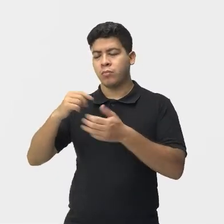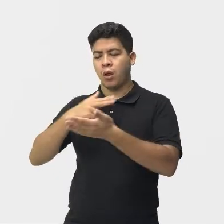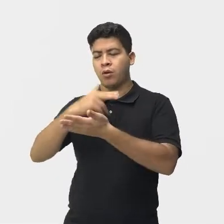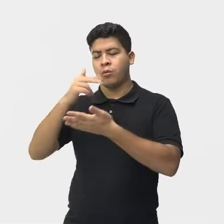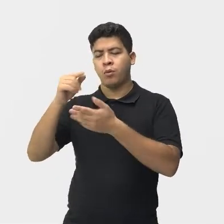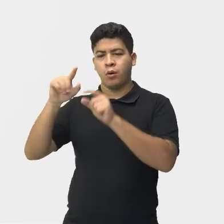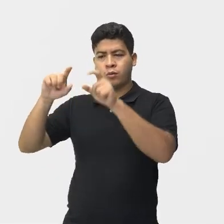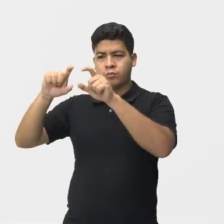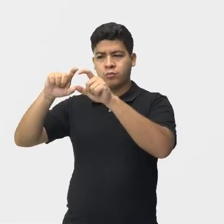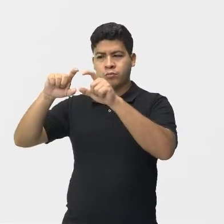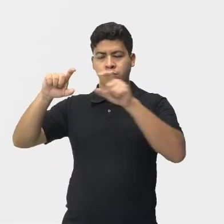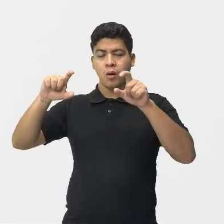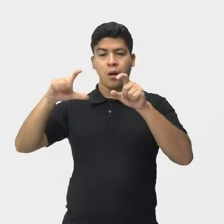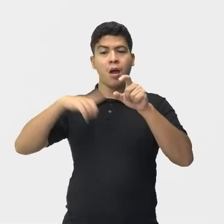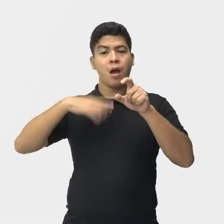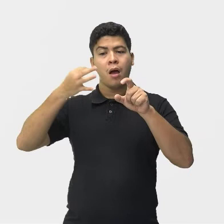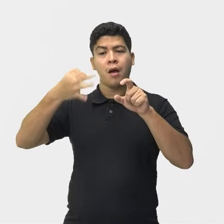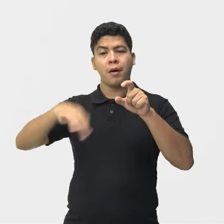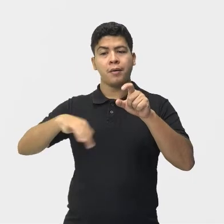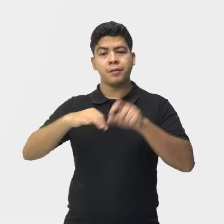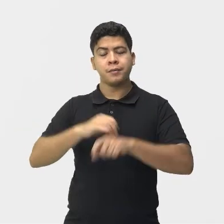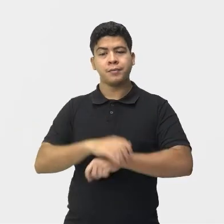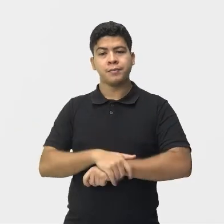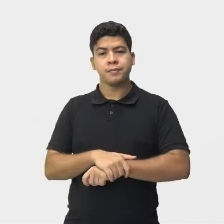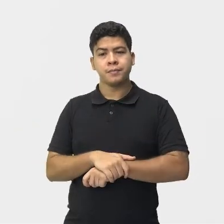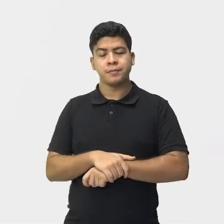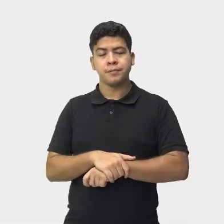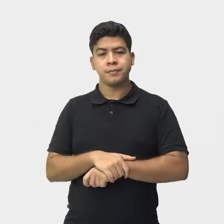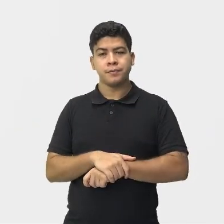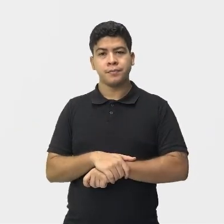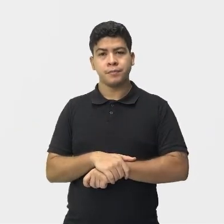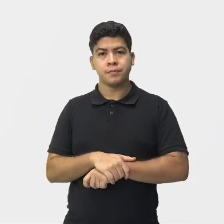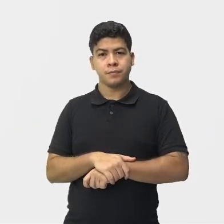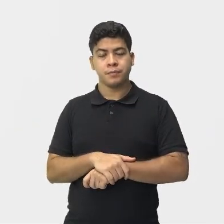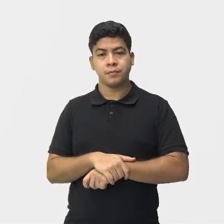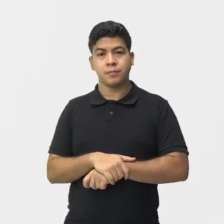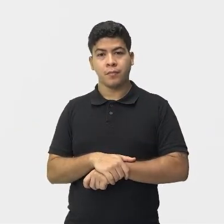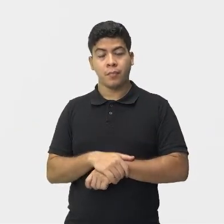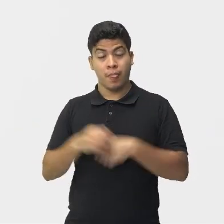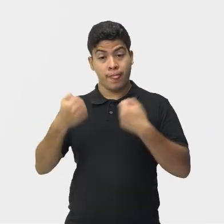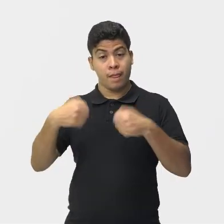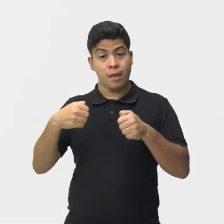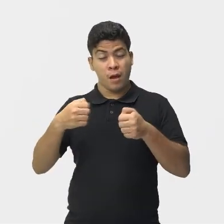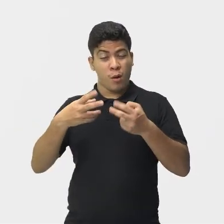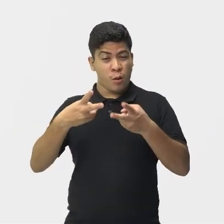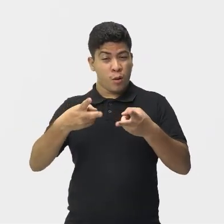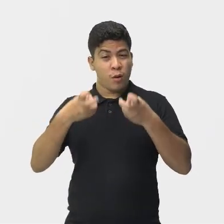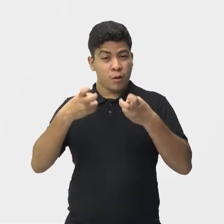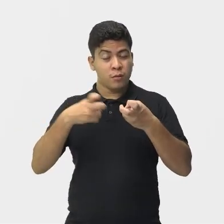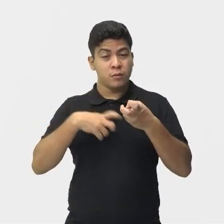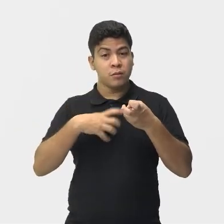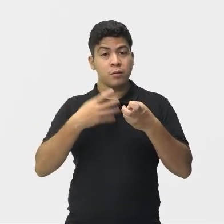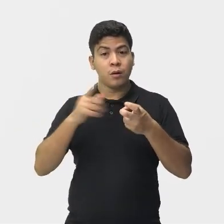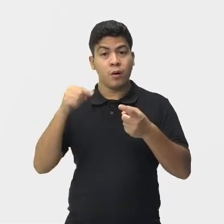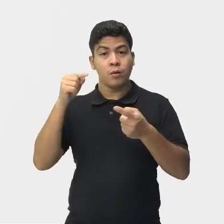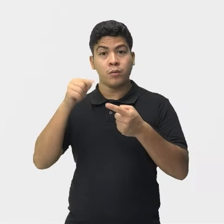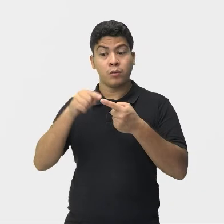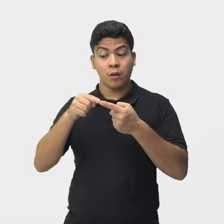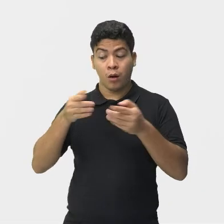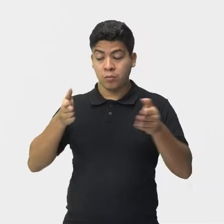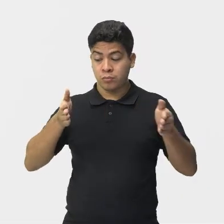a propriedade da área. Essa área que eu estou achuriando aqui, ó, ela vai me dar exatamente o valor da variação da